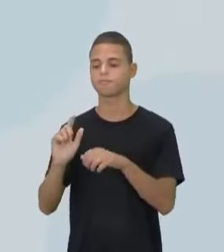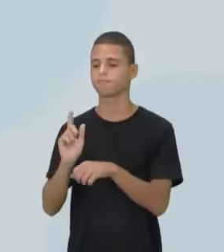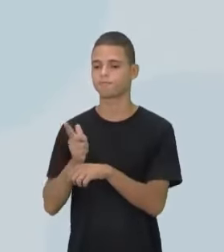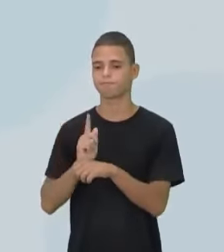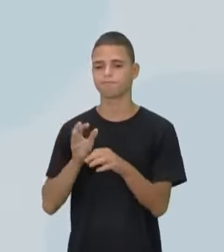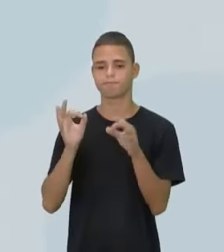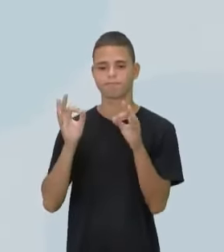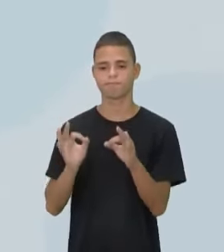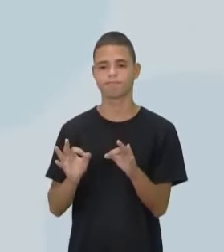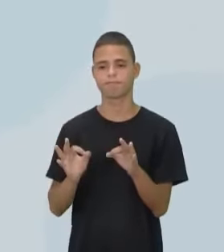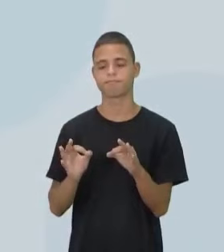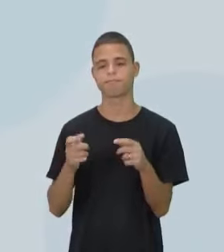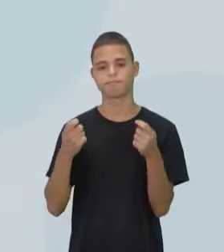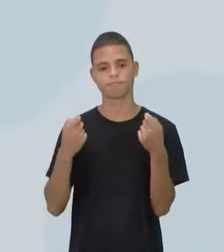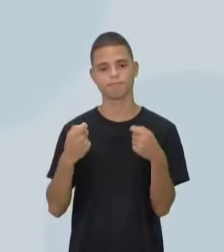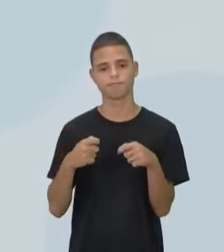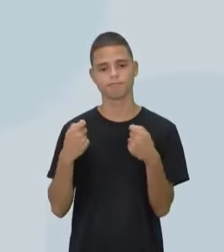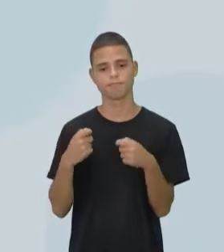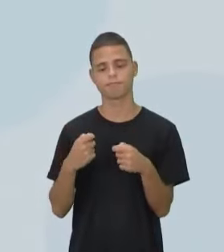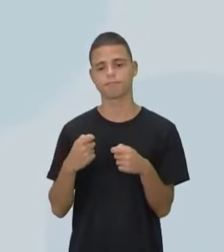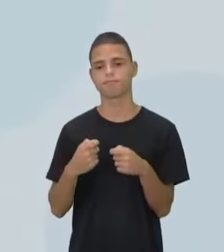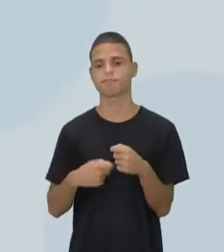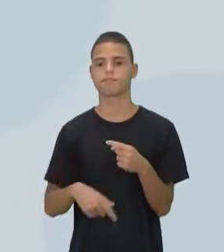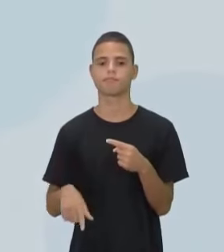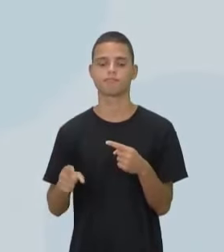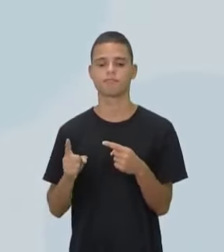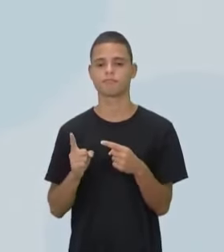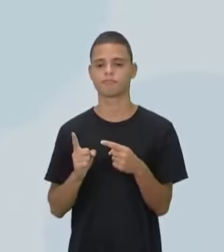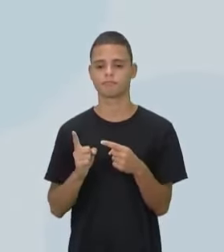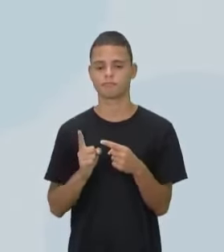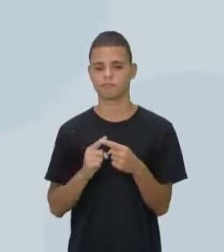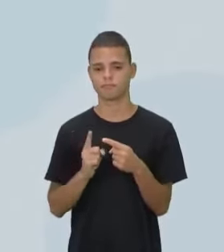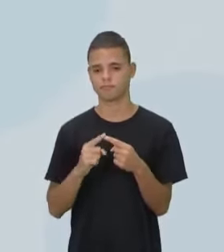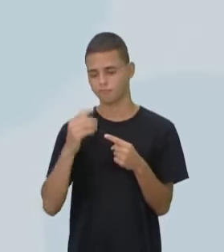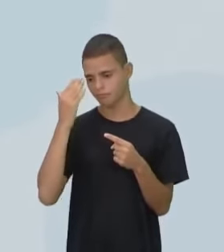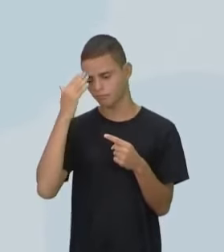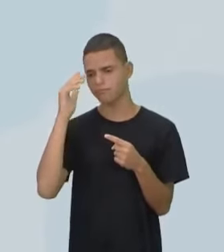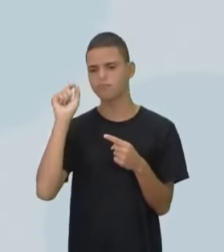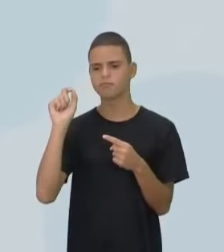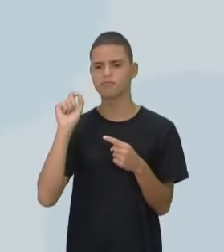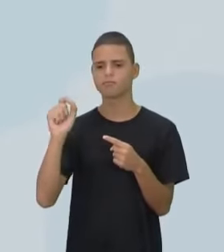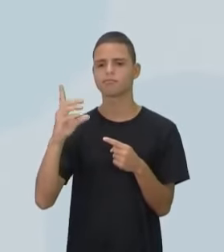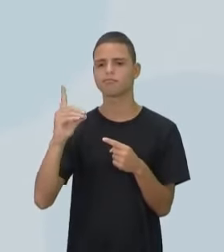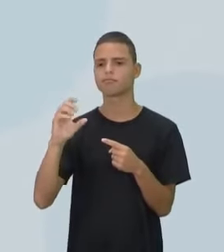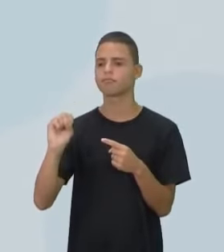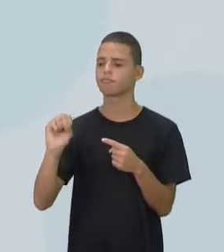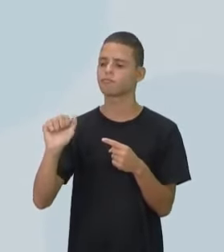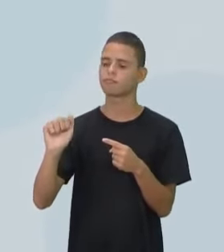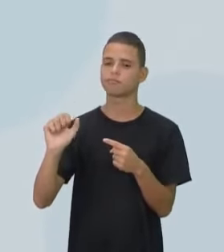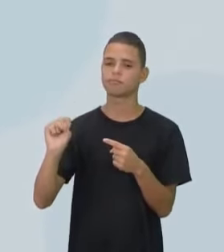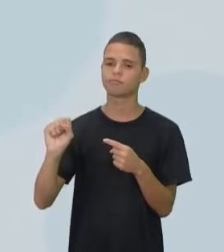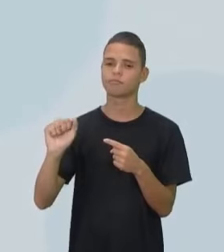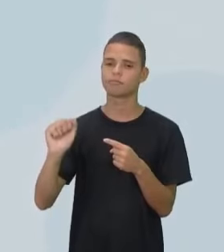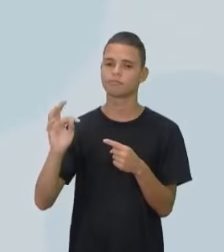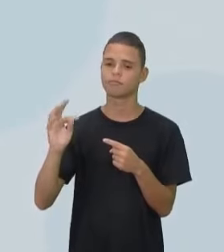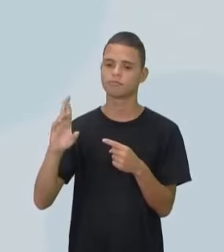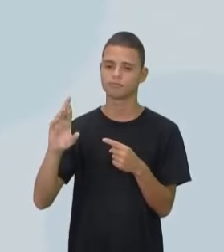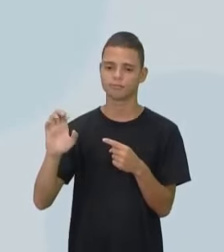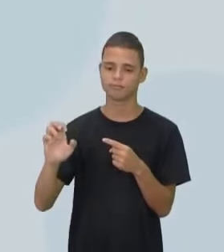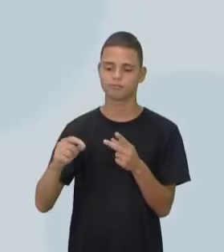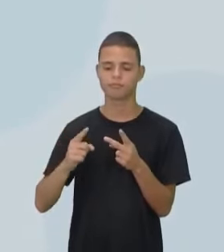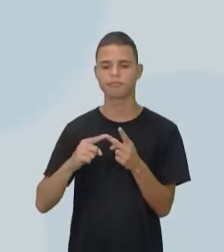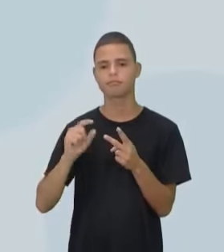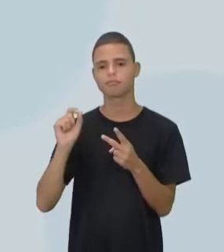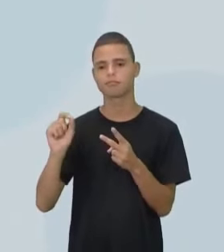adequada, ela precisa levar em conta o entendimento do que é desastre, o entendimento do que é